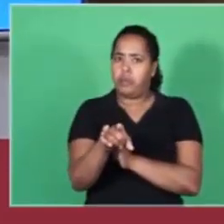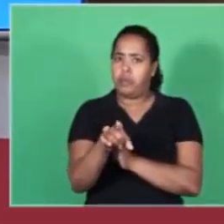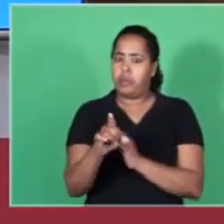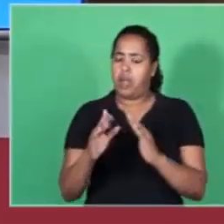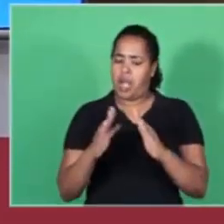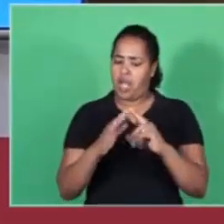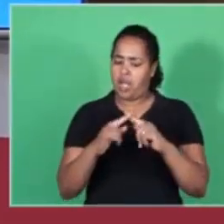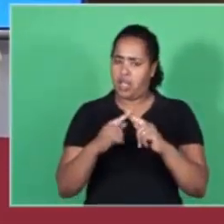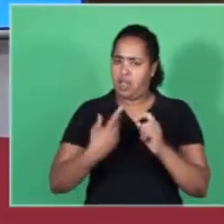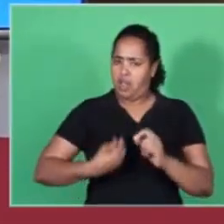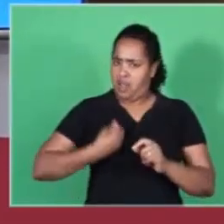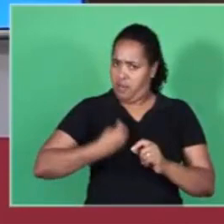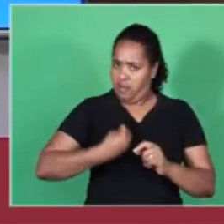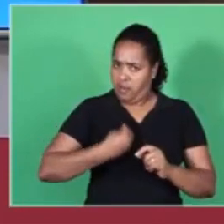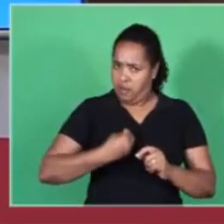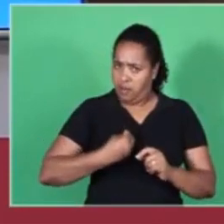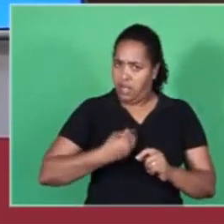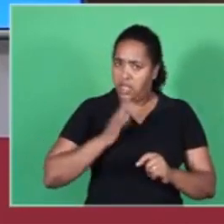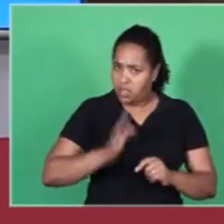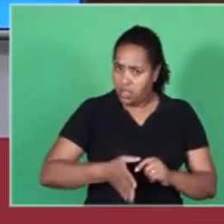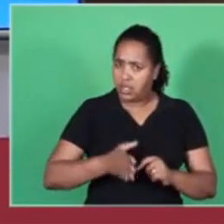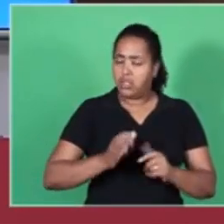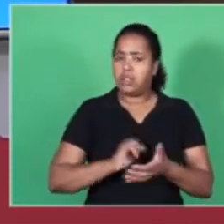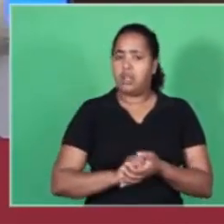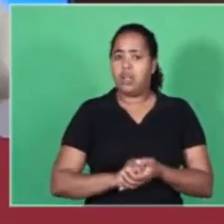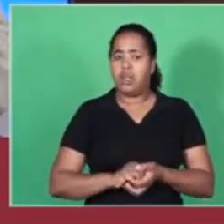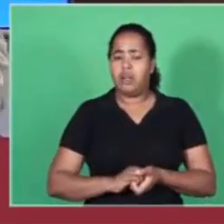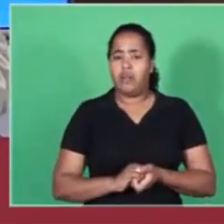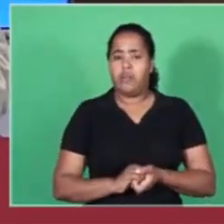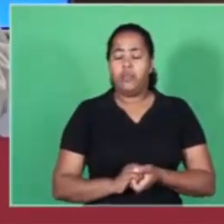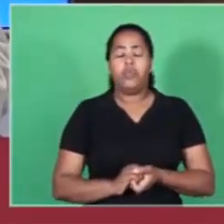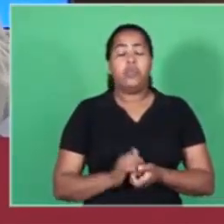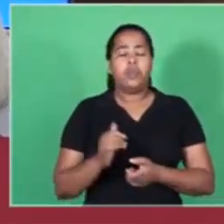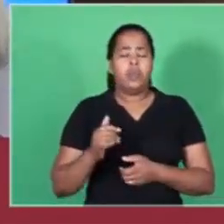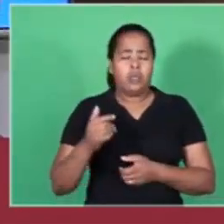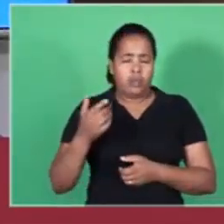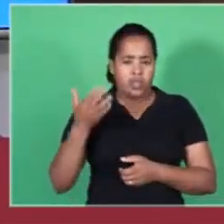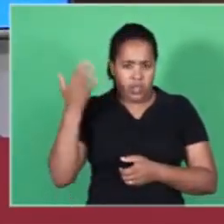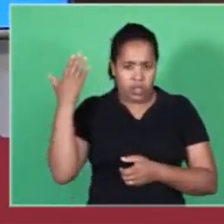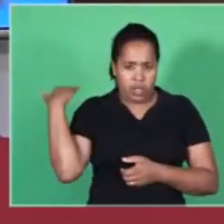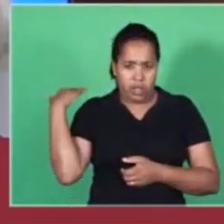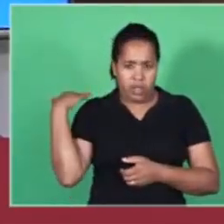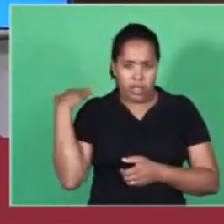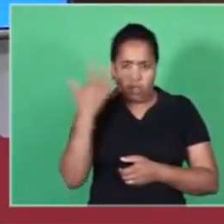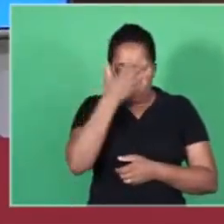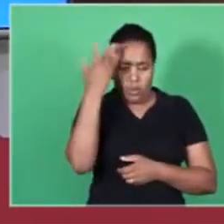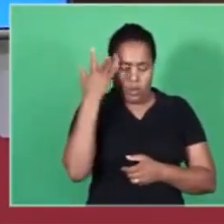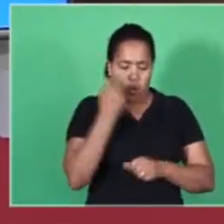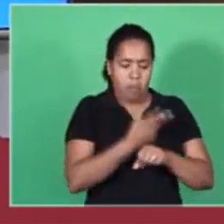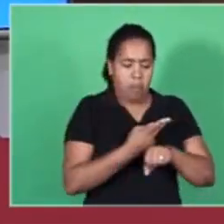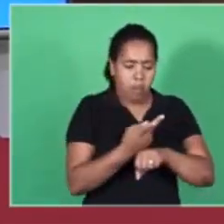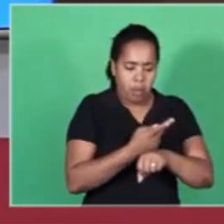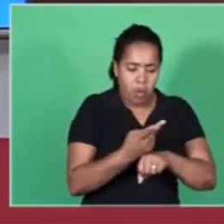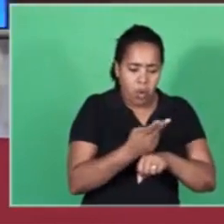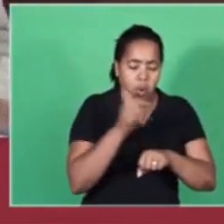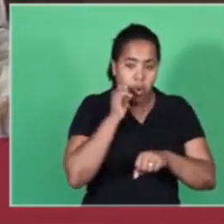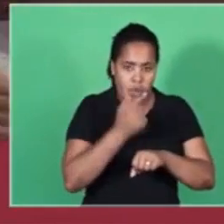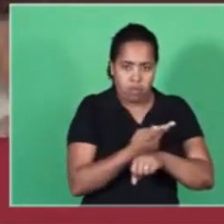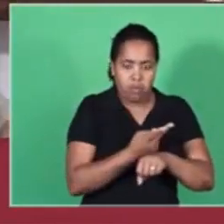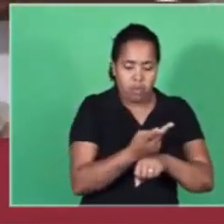com isso, já está convivendo com isso. Há dias atrás uma senhora me procurou, lá no Manaí, dois filhos. Ela de uma